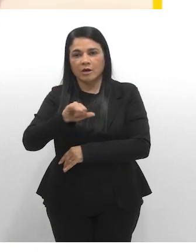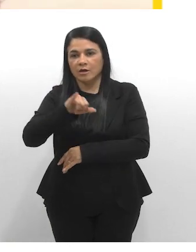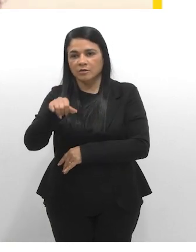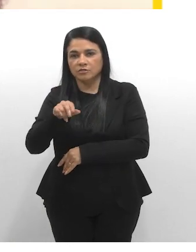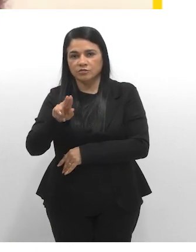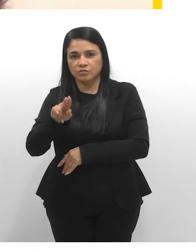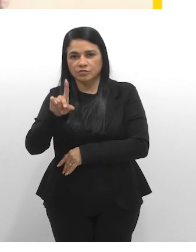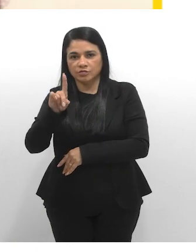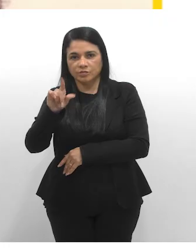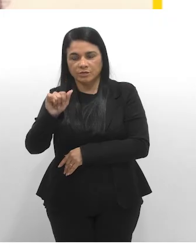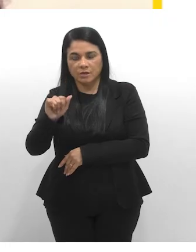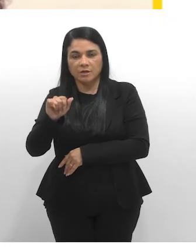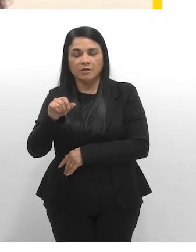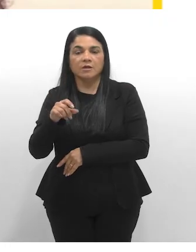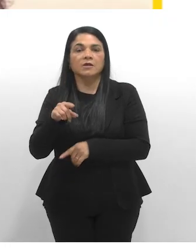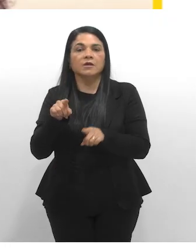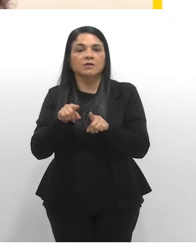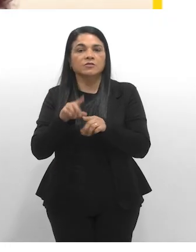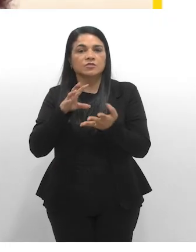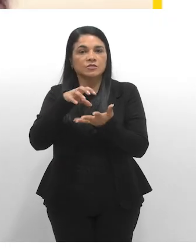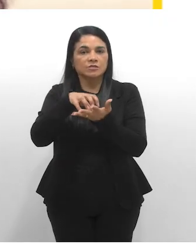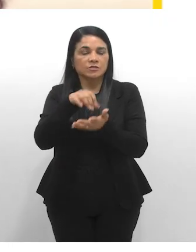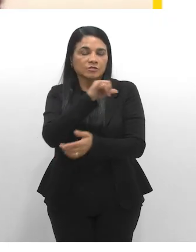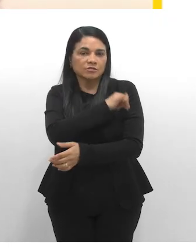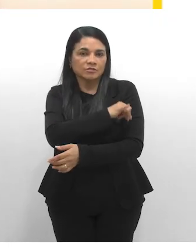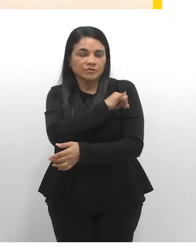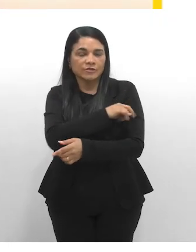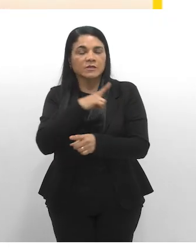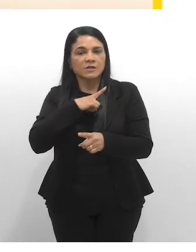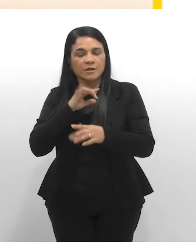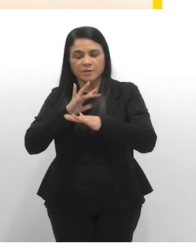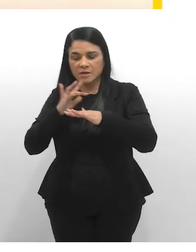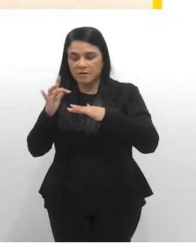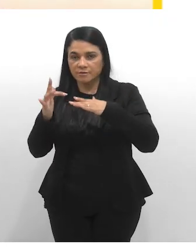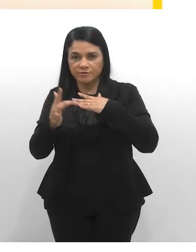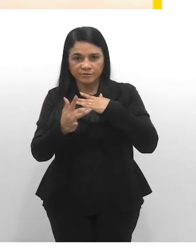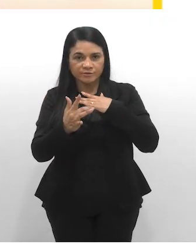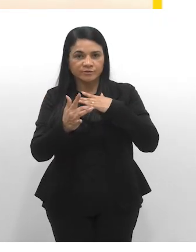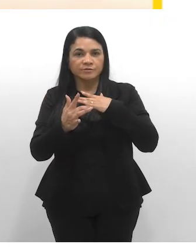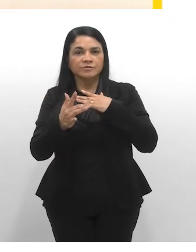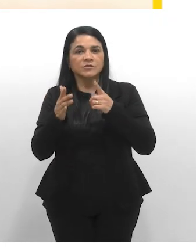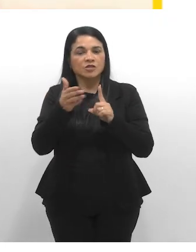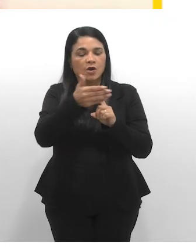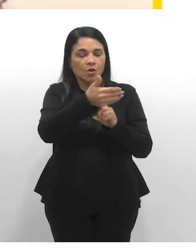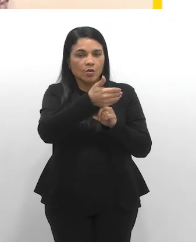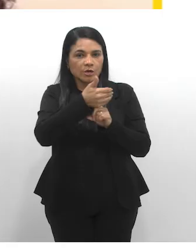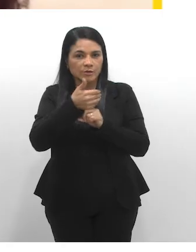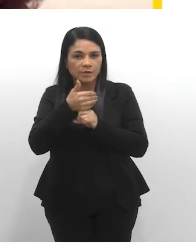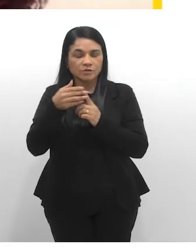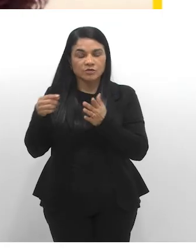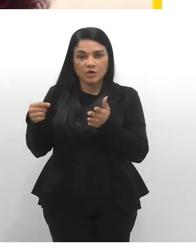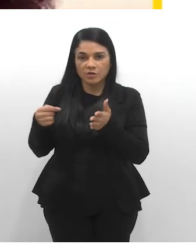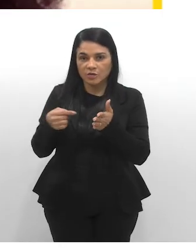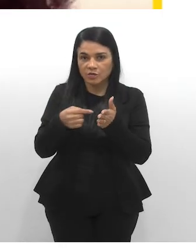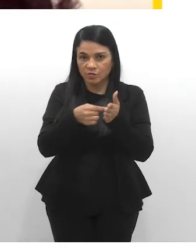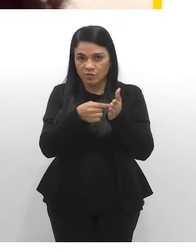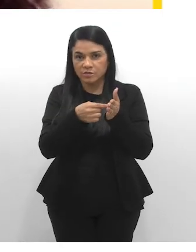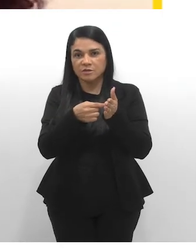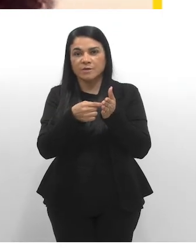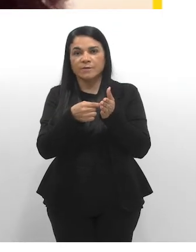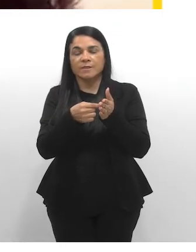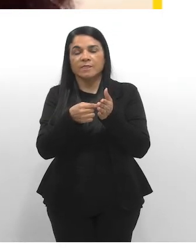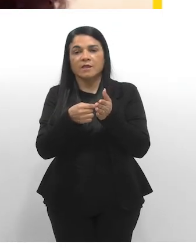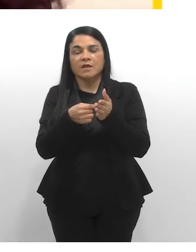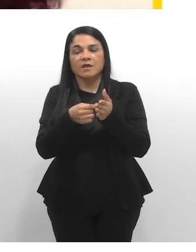na Rua da Ajuda, no centro do Rio de Janeiro. A gente tem os nossos canais, né, de acolhimento